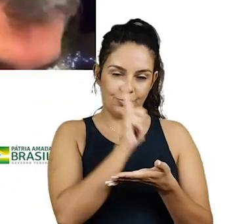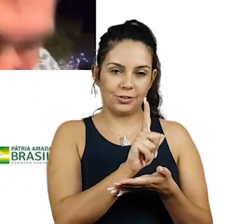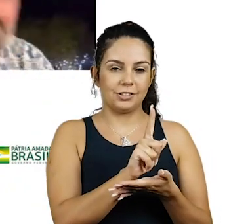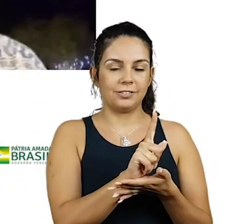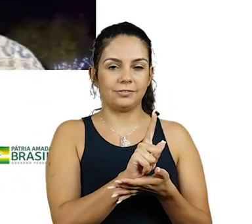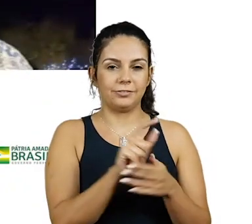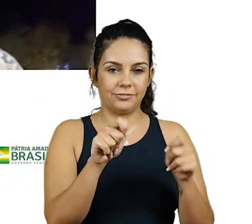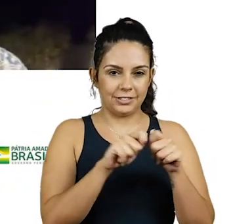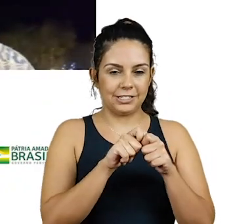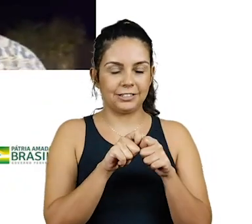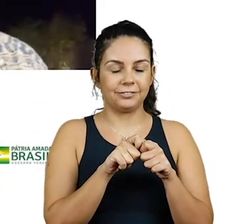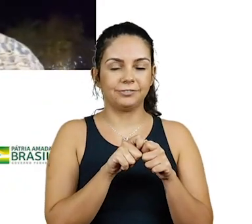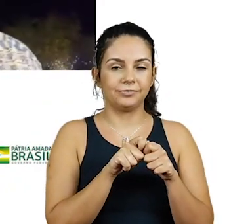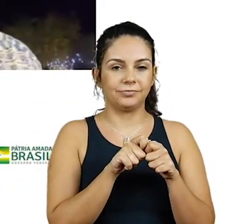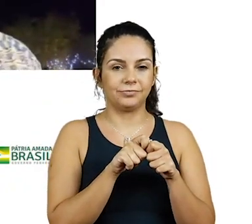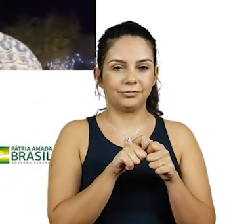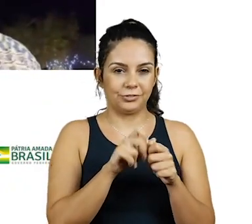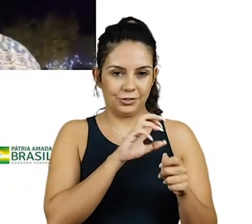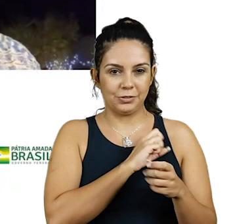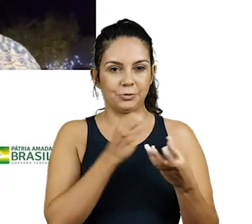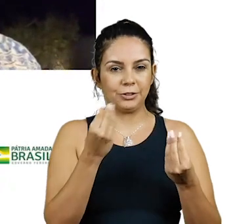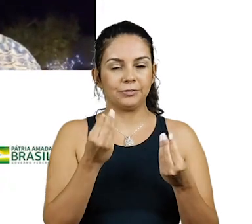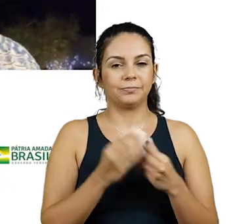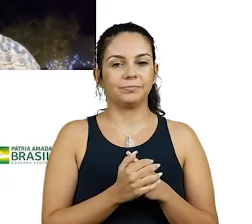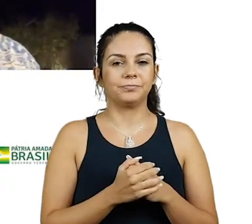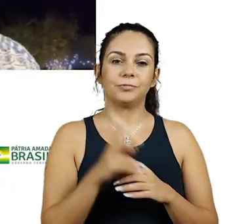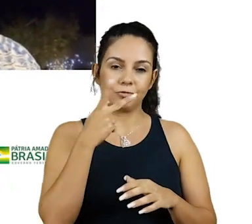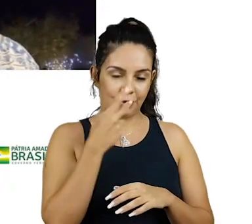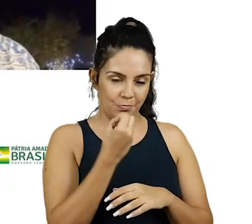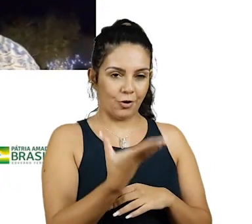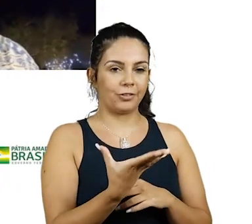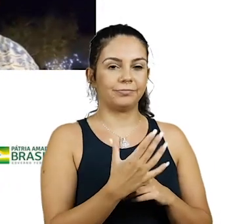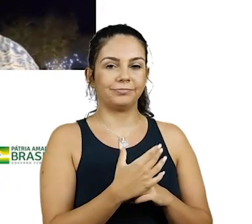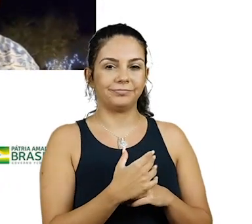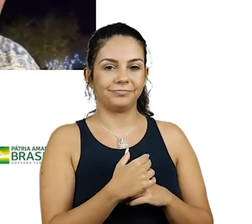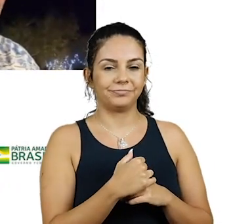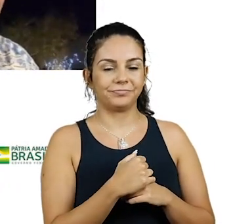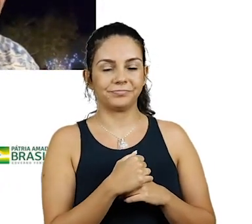conseguiu fazer aí, que eu gostei muito. Isso é bom.